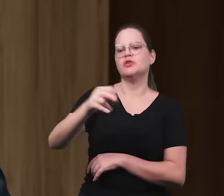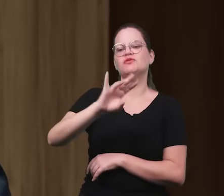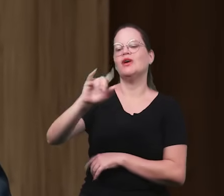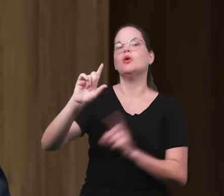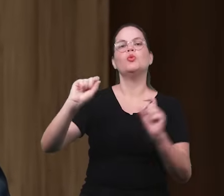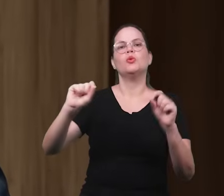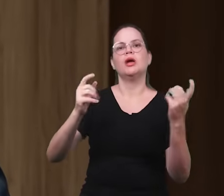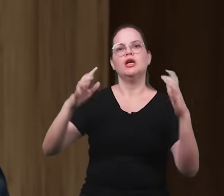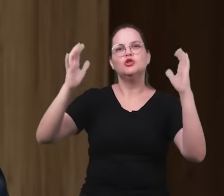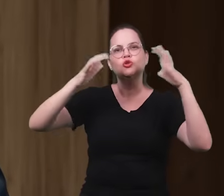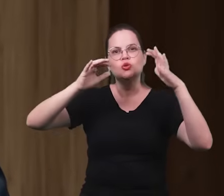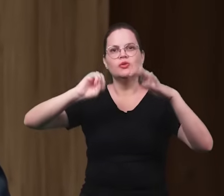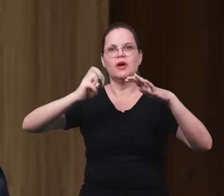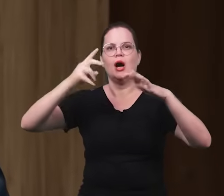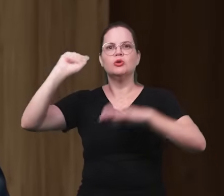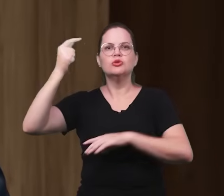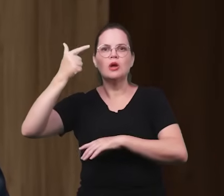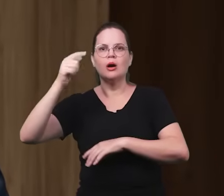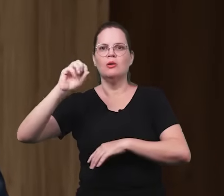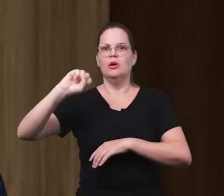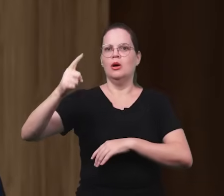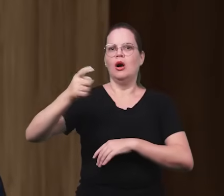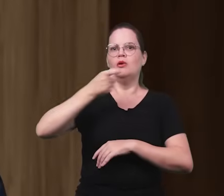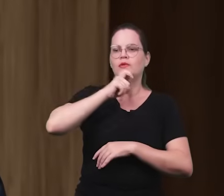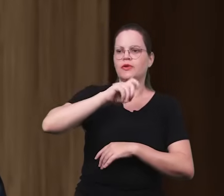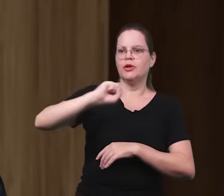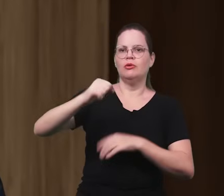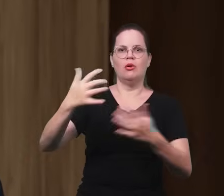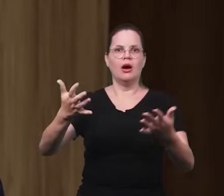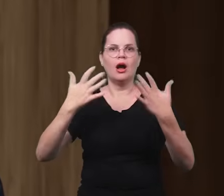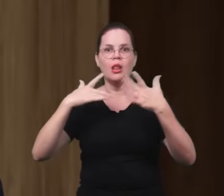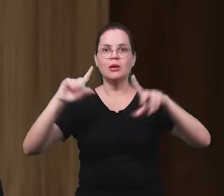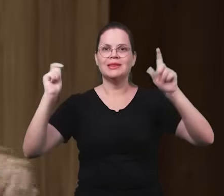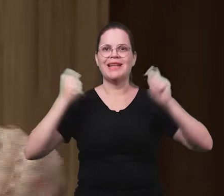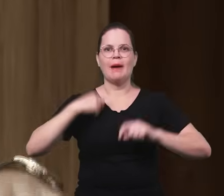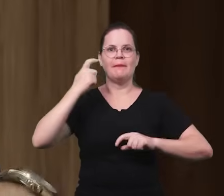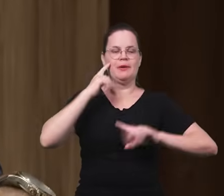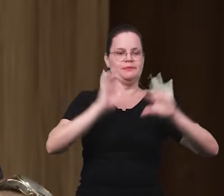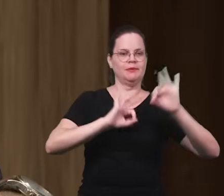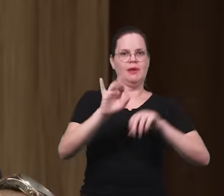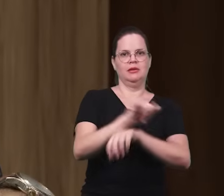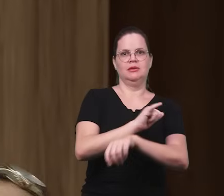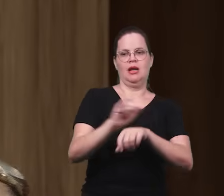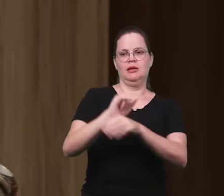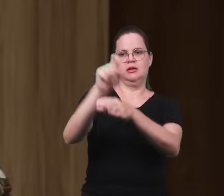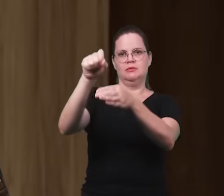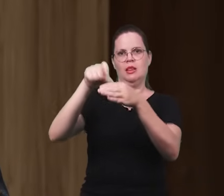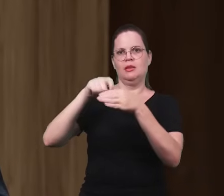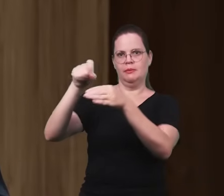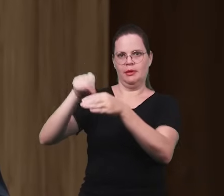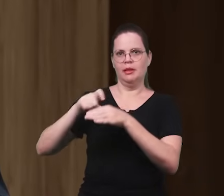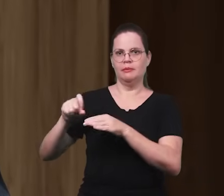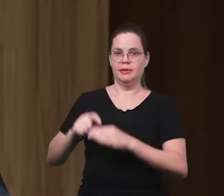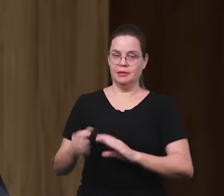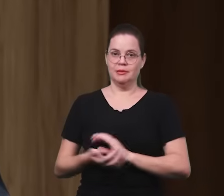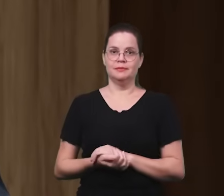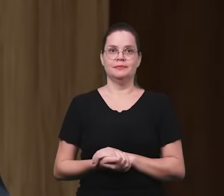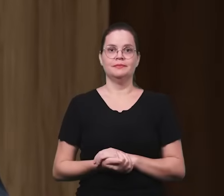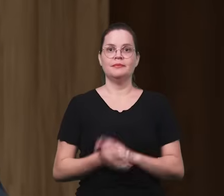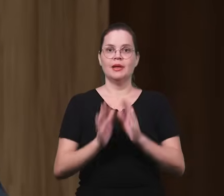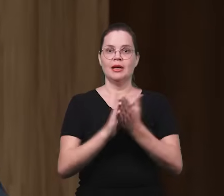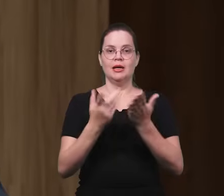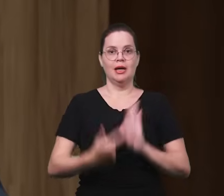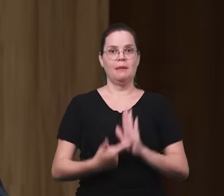própria sobrevivência, porque se você plantar e não colher, você não tem alimento. E a Bíblia, o livro de Jó, ele traz